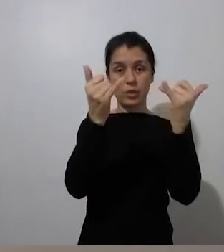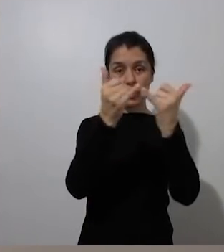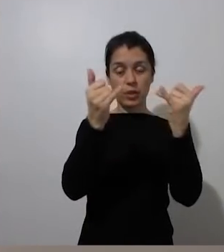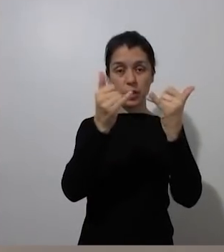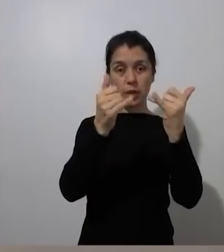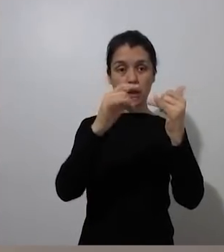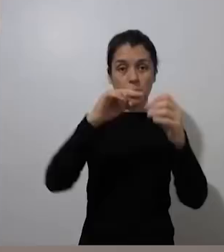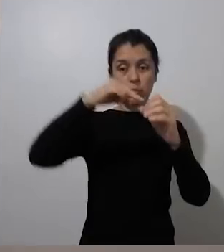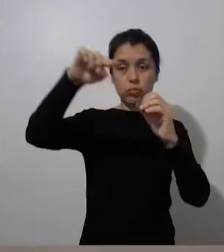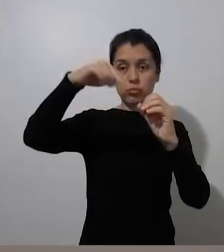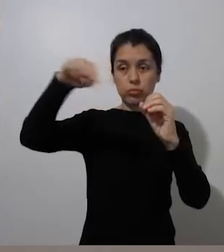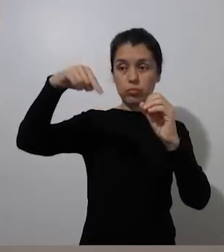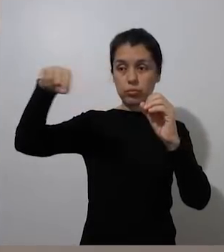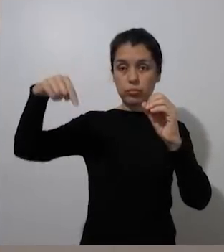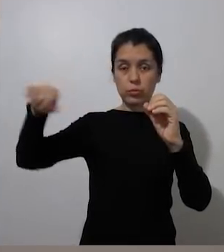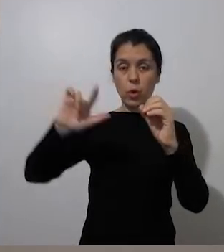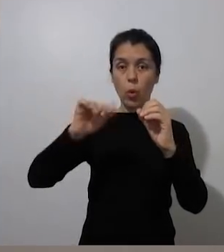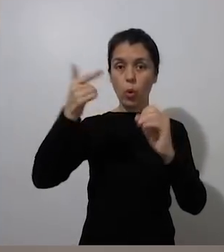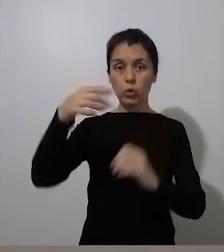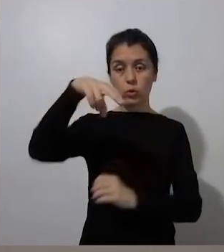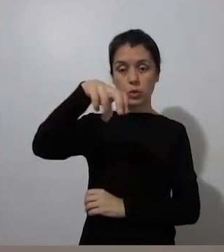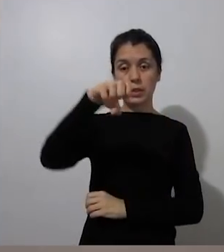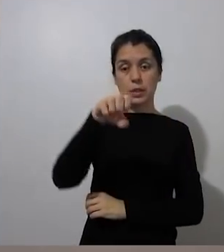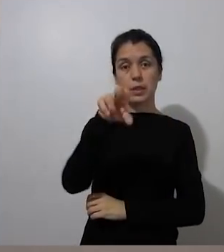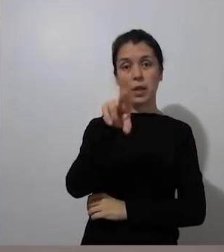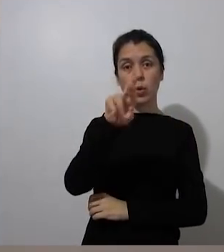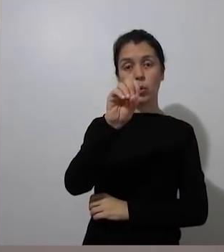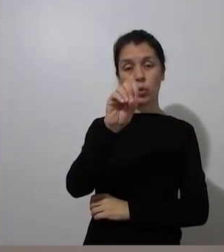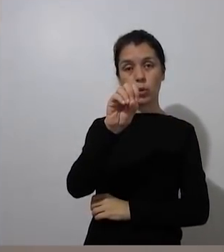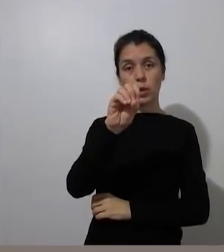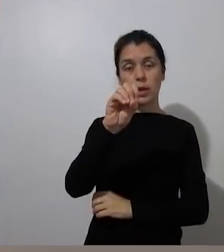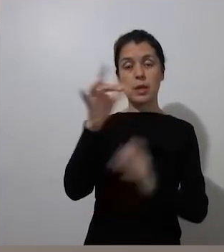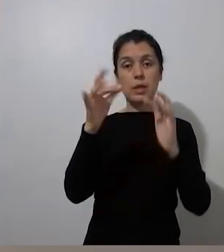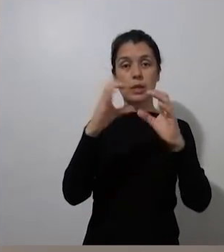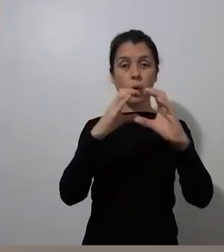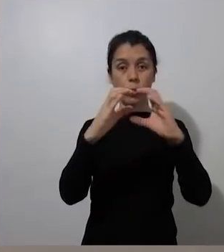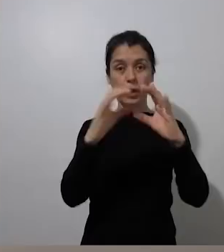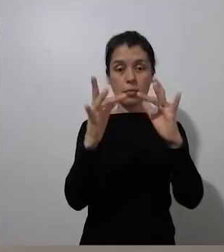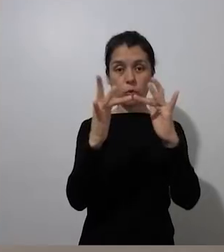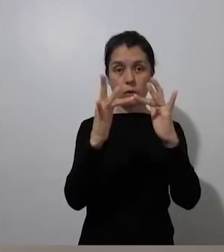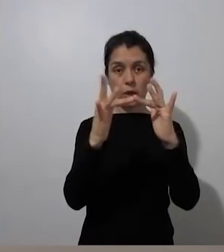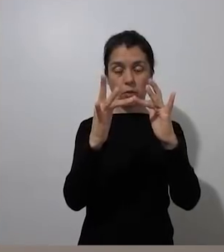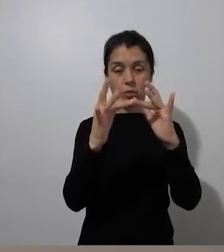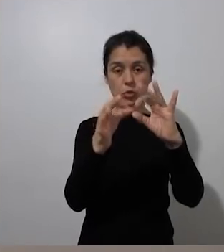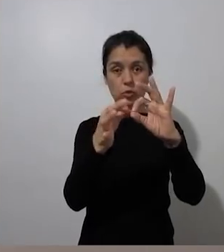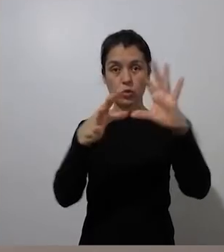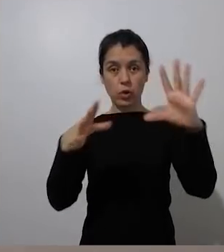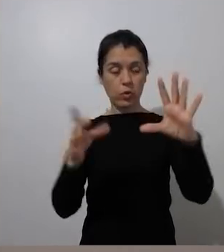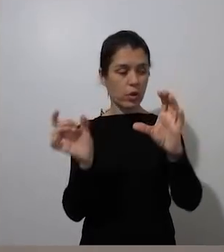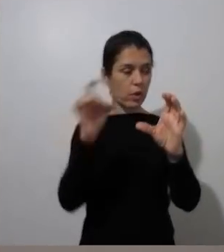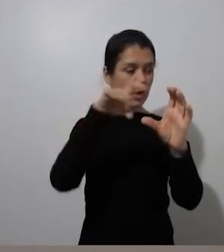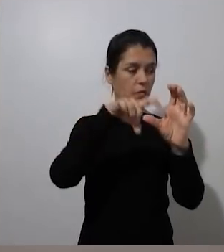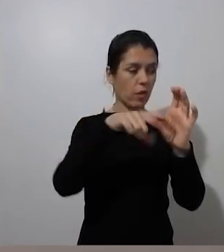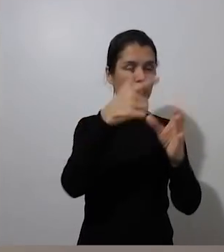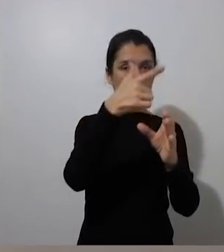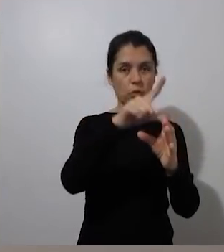jogar energia para esses outros neurotransmissores se comunicarem. E aí eles voltam, eles soltam, se desgrudam